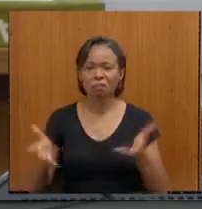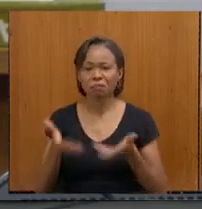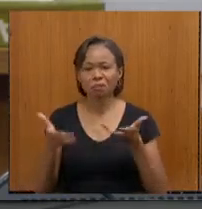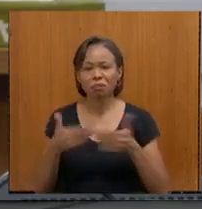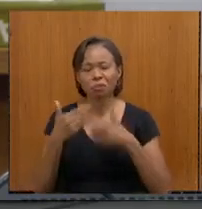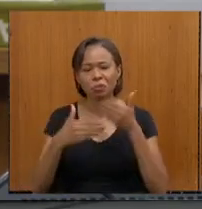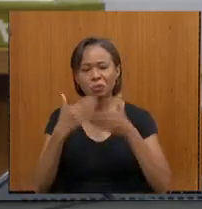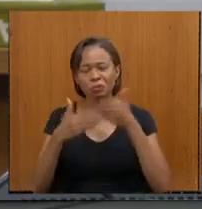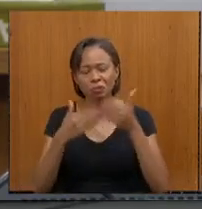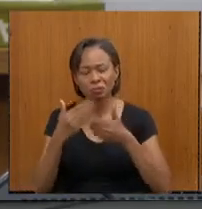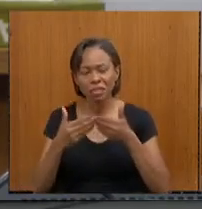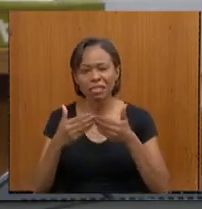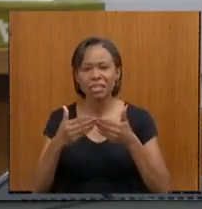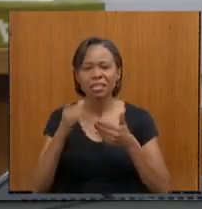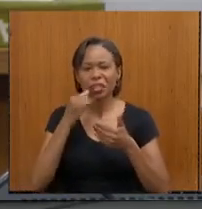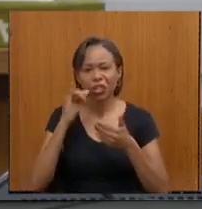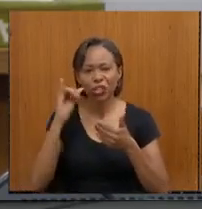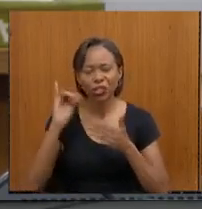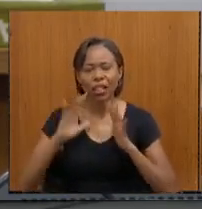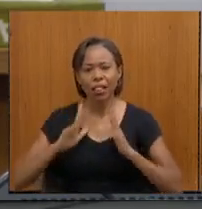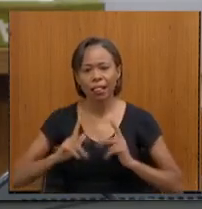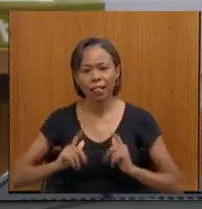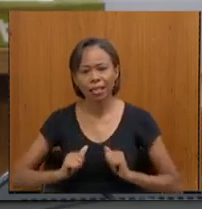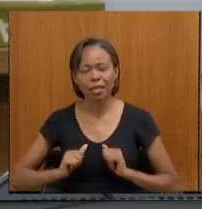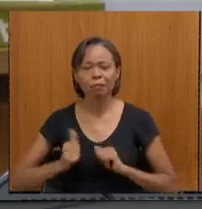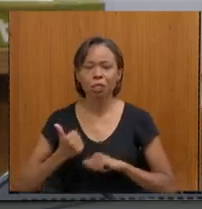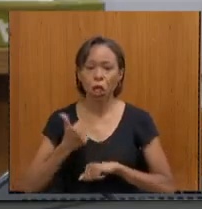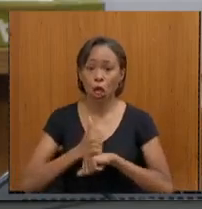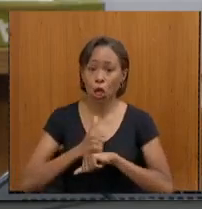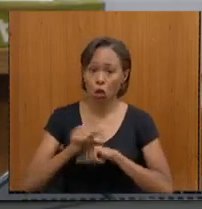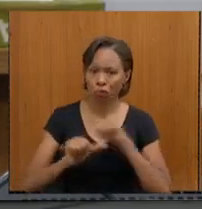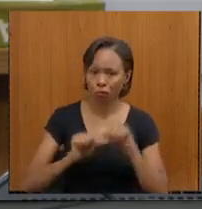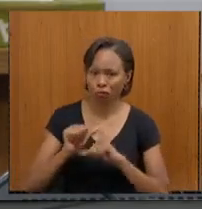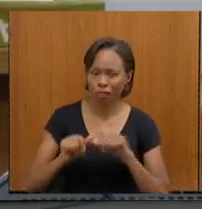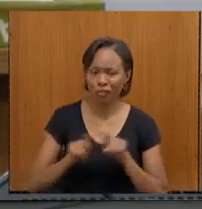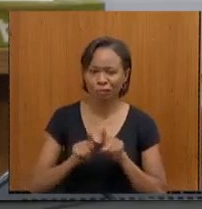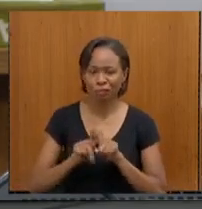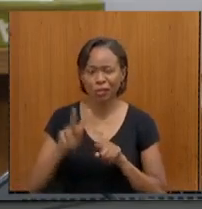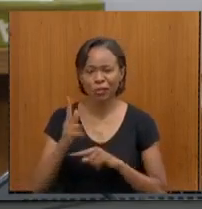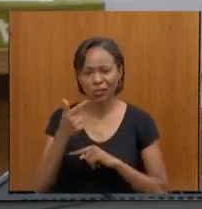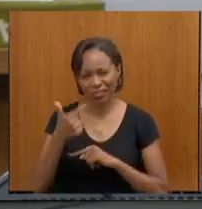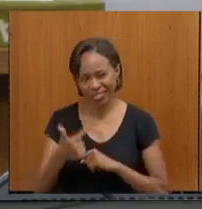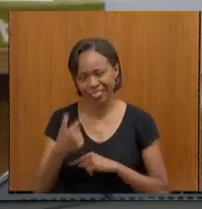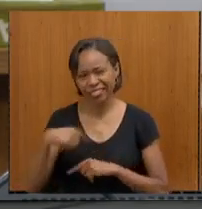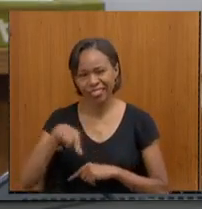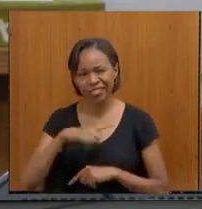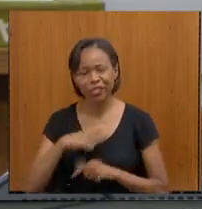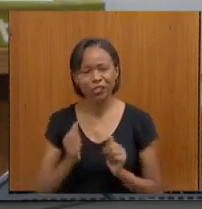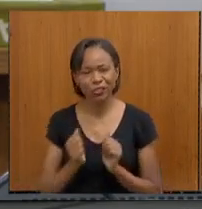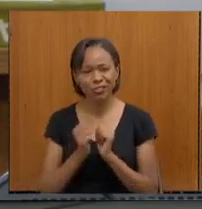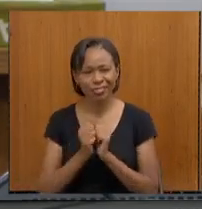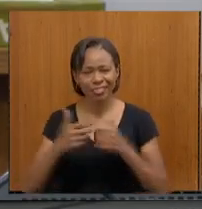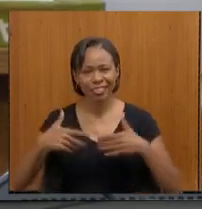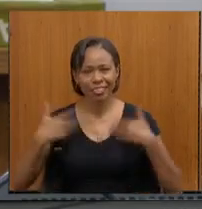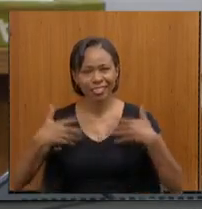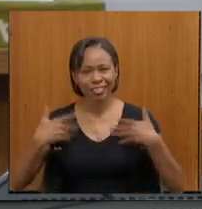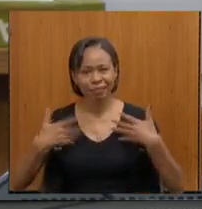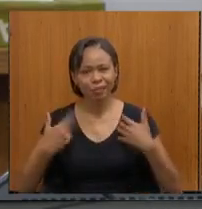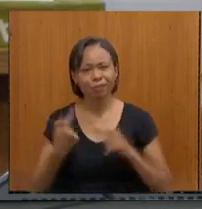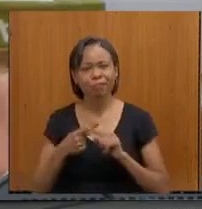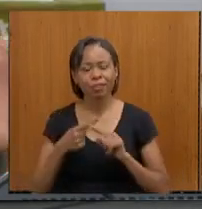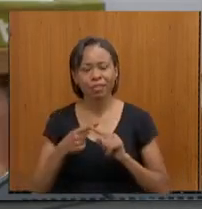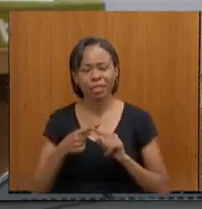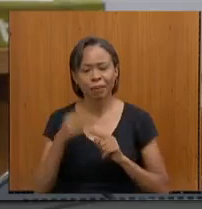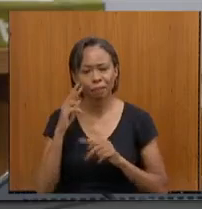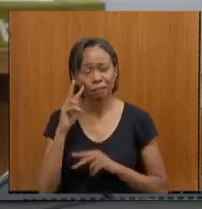renováveis do hidrogênio então nós se fala nós estamos aqui juntos e animados porque vemos que realmente tem